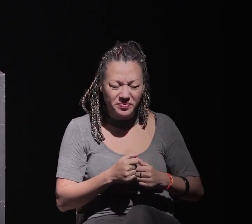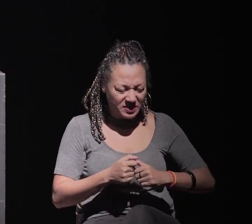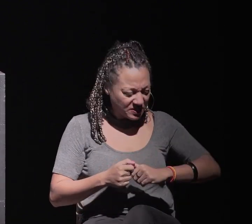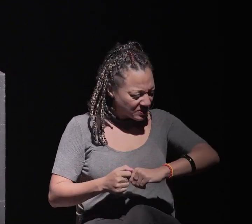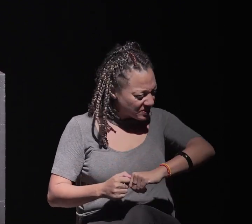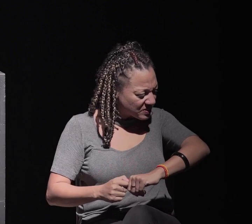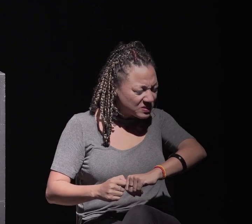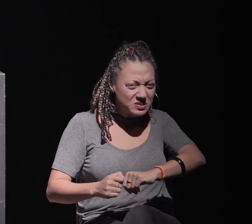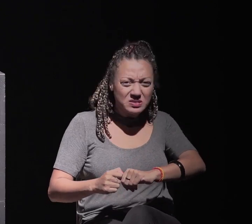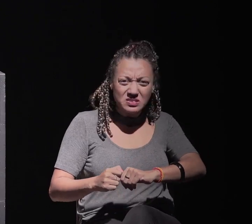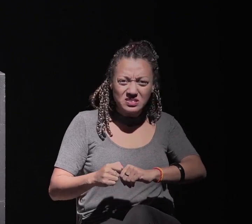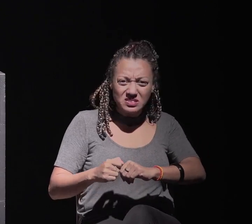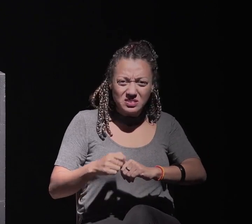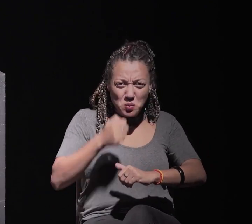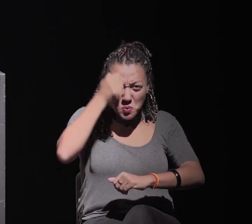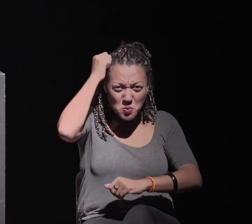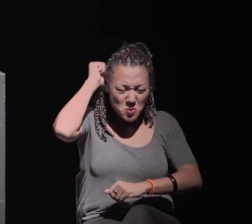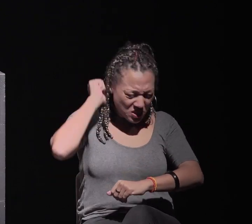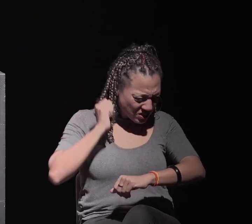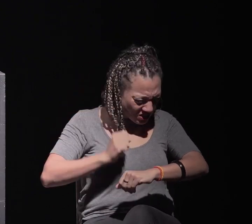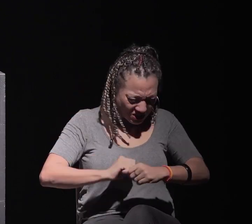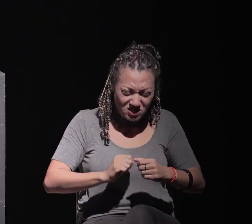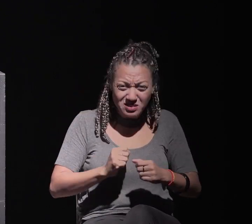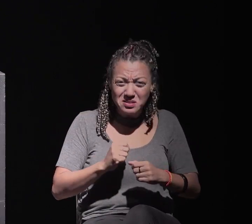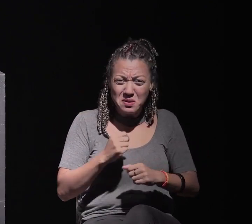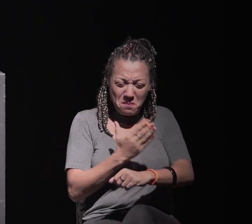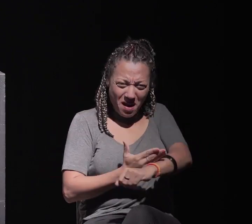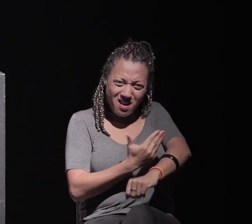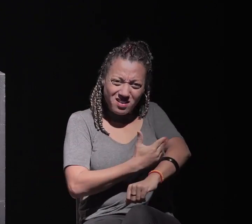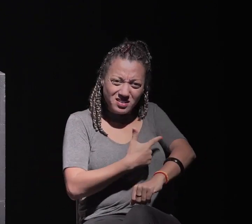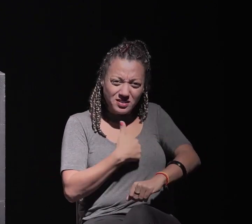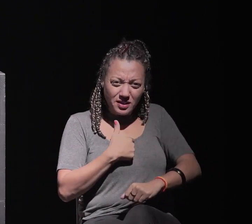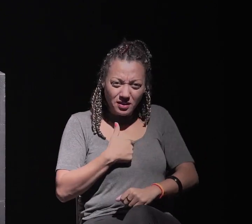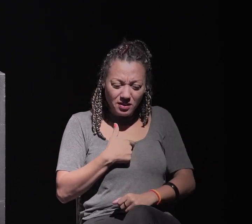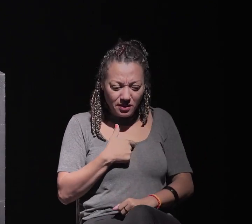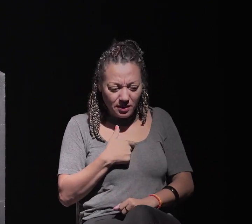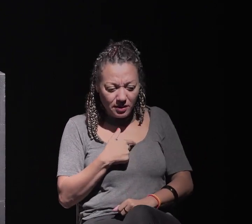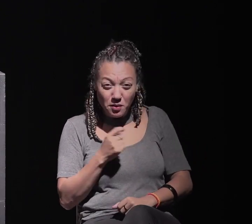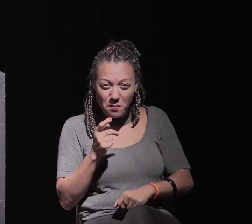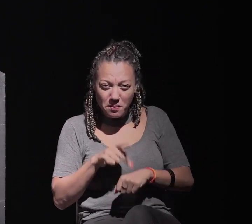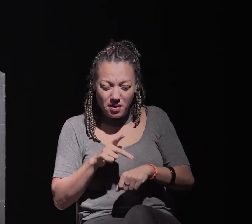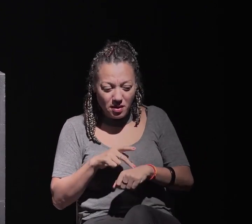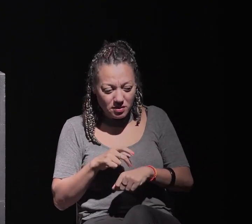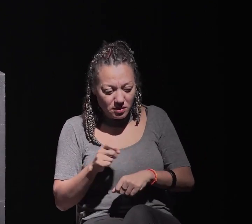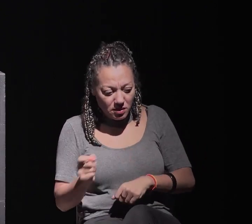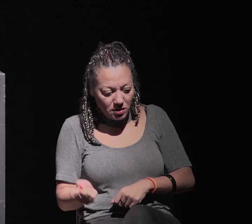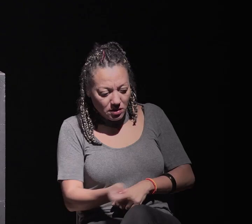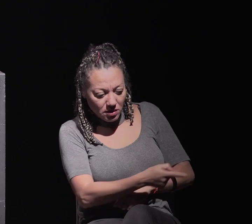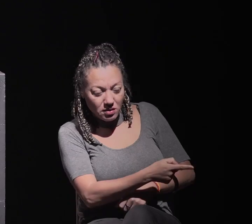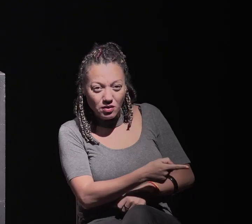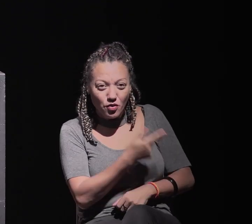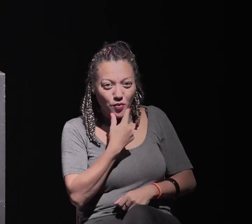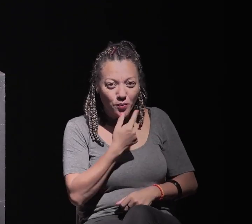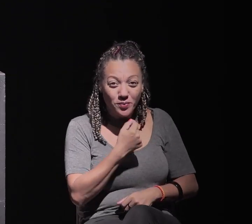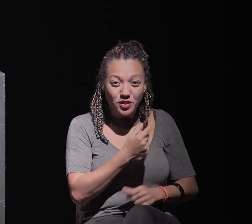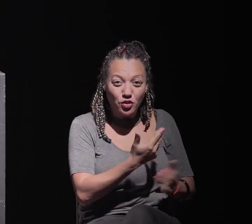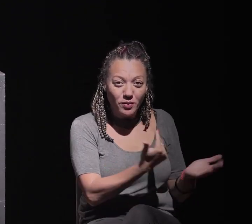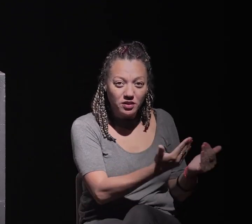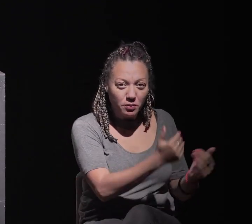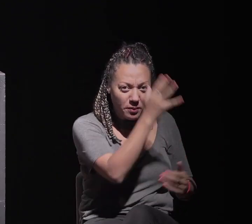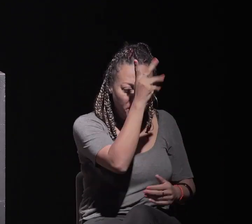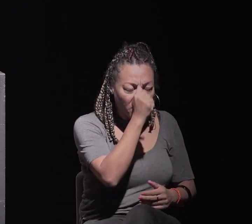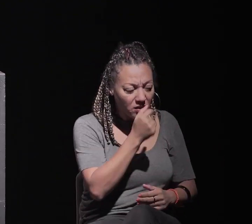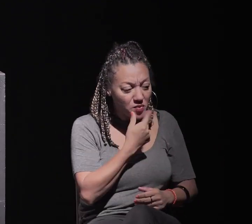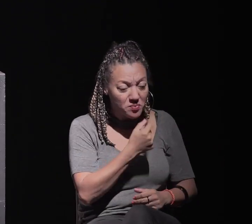marcas da briga e os cabelos a zero. Rolei uma pedrinha na direção dele, interrompi o diálogo. Ele